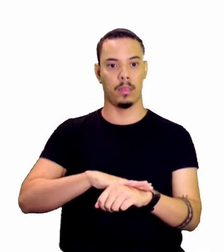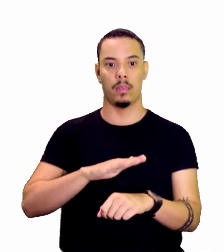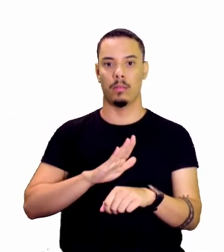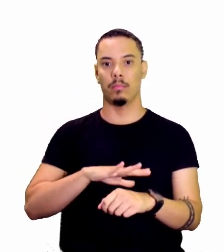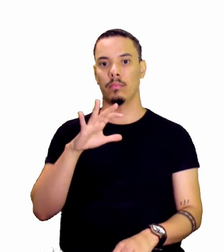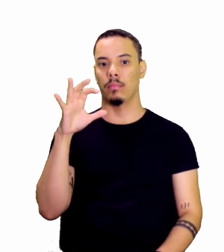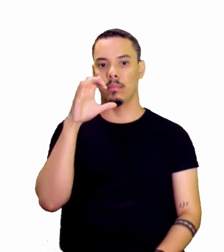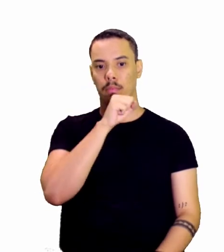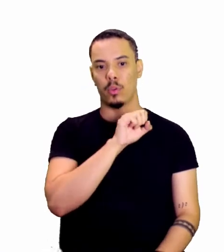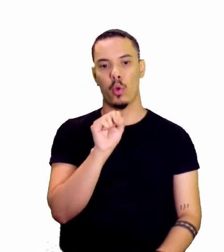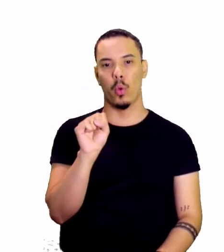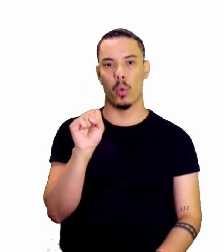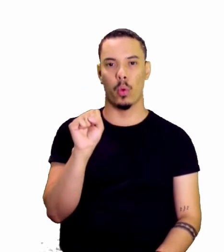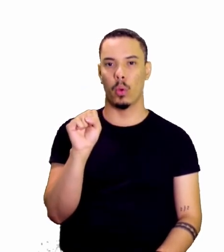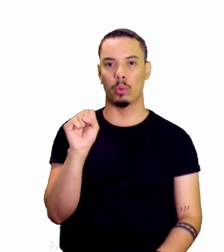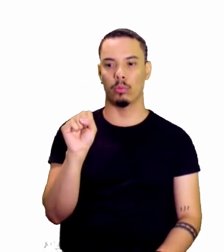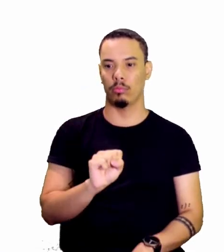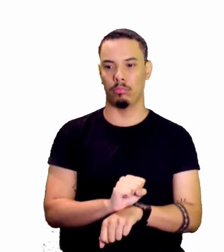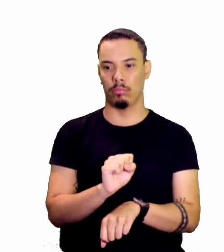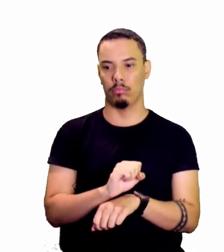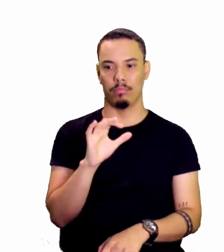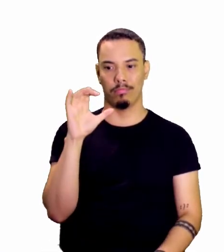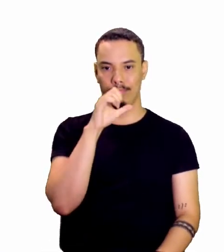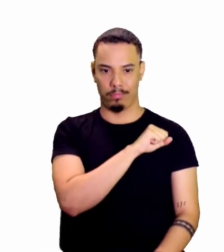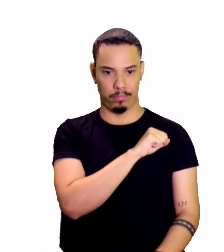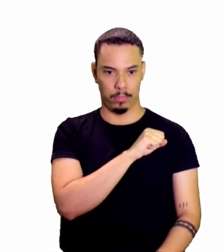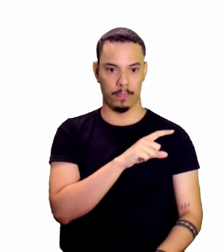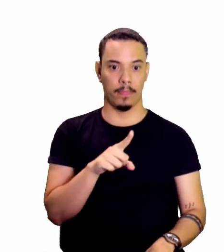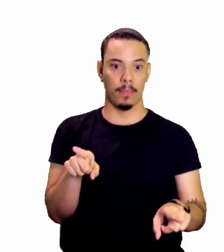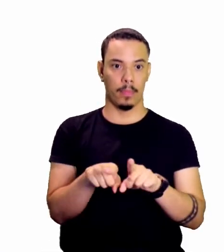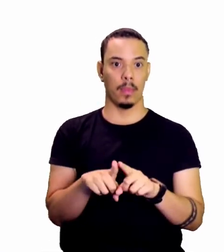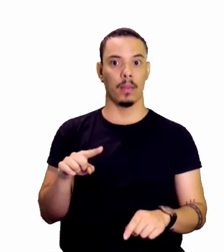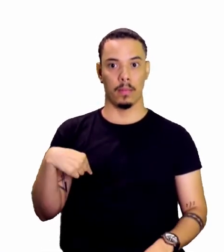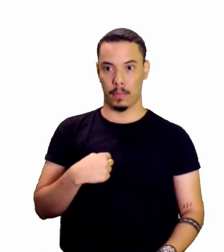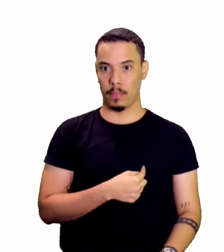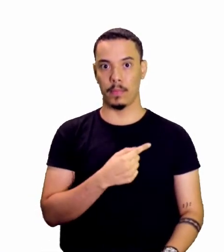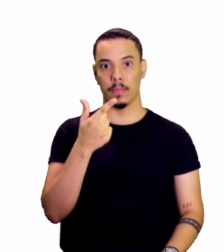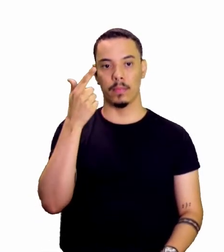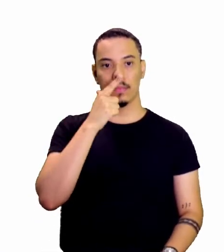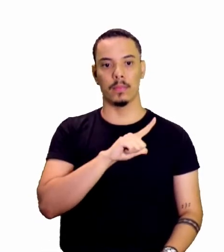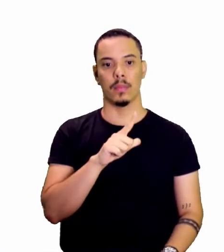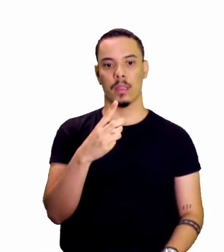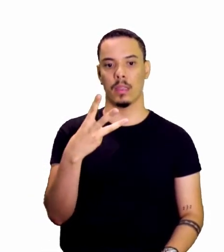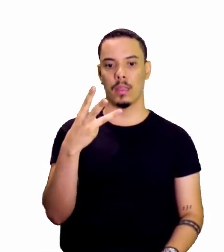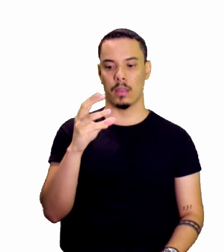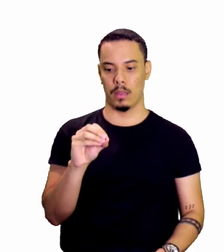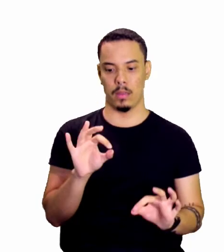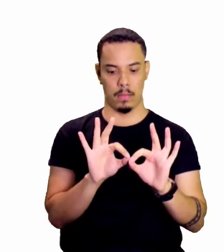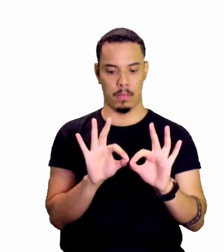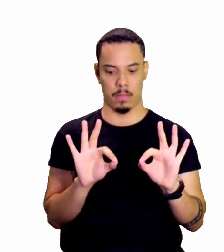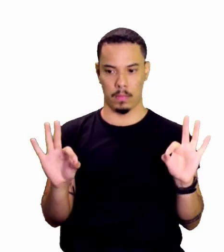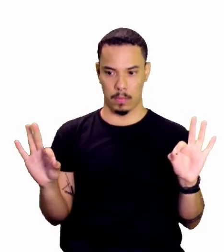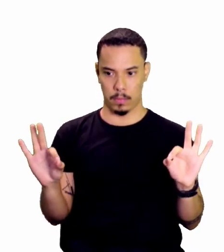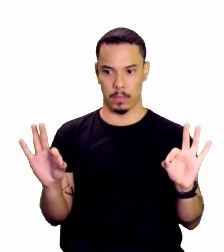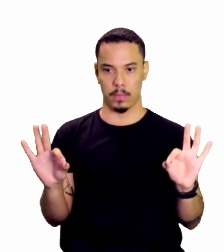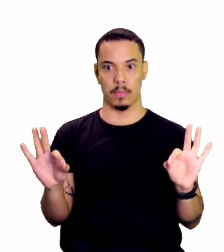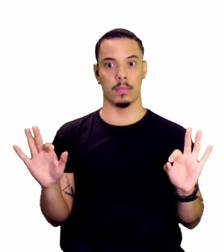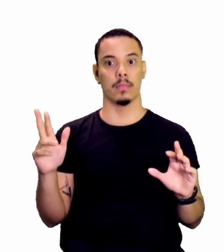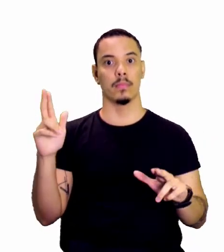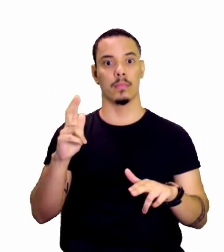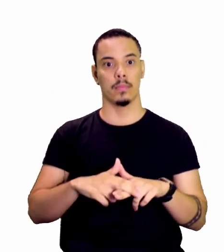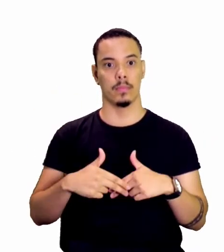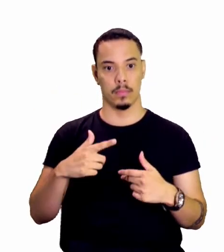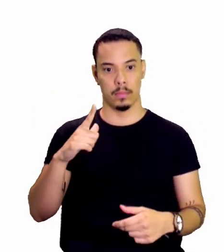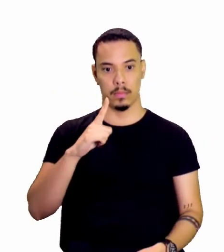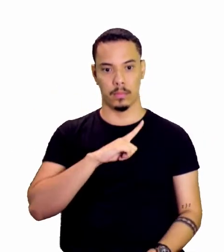pequeninho né 10 por exemplo de oito segundos para fazer o gráfico e aqui nós consideramos uma distância de 30 metros então nós